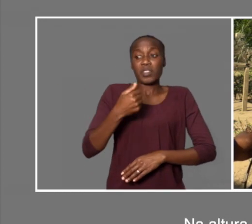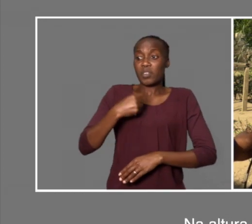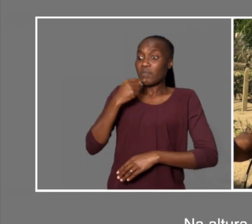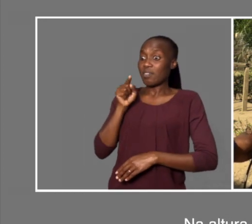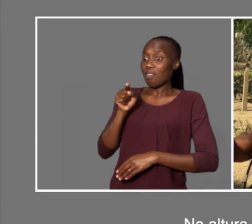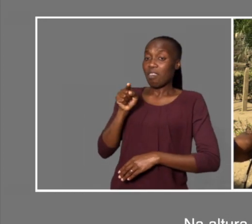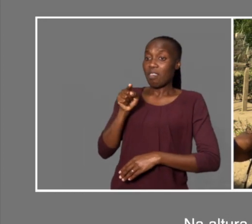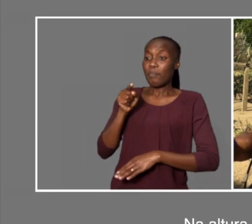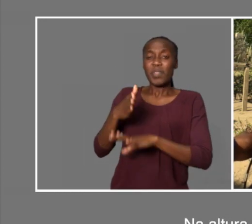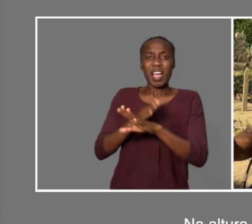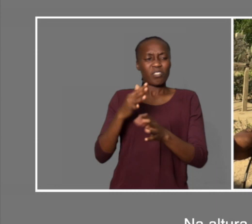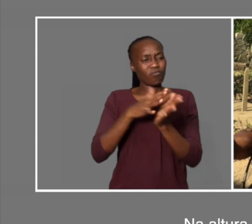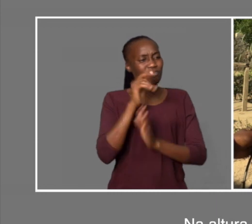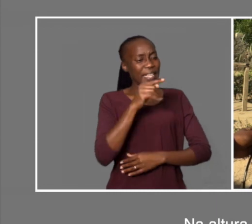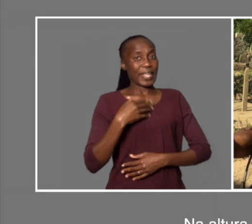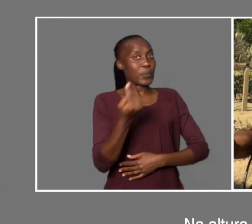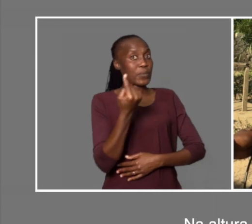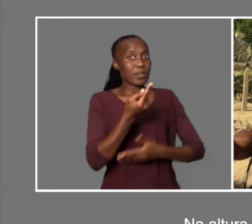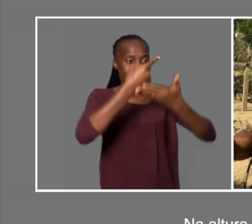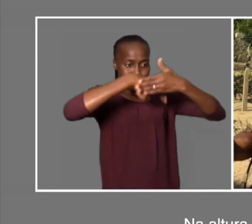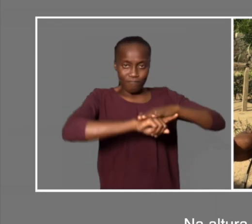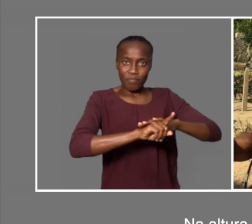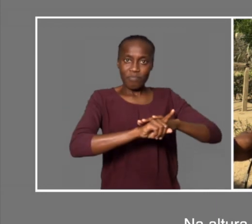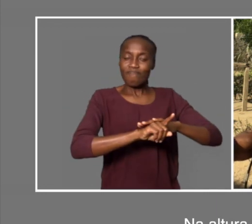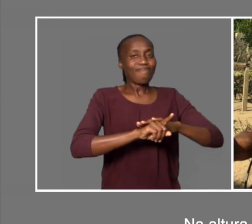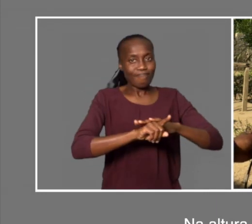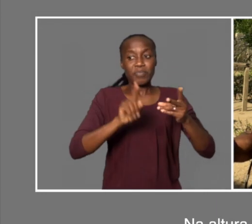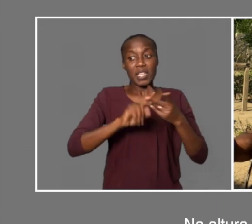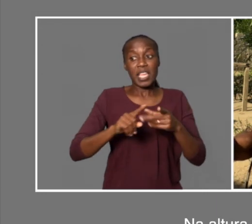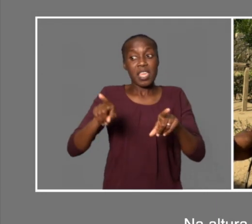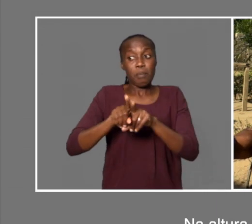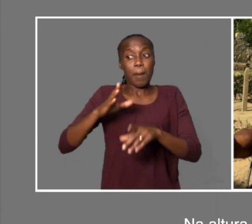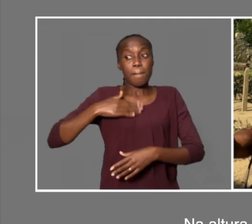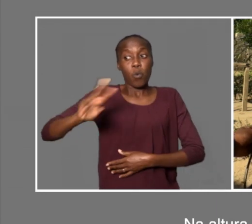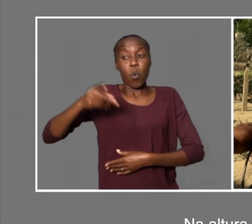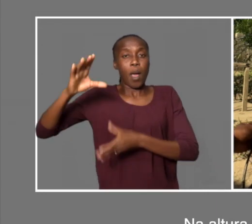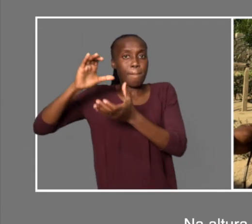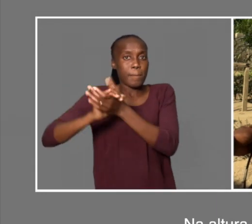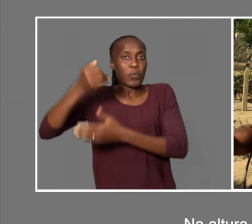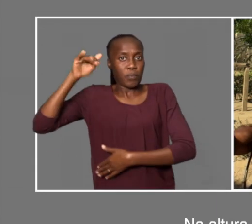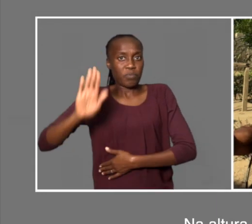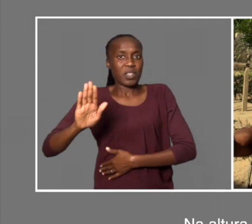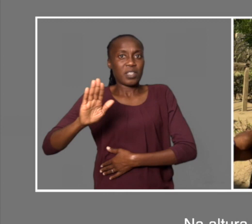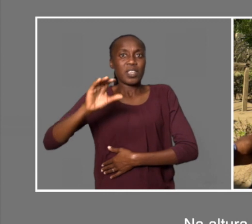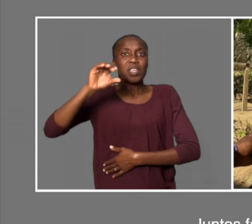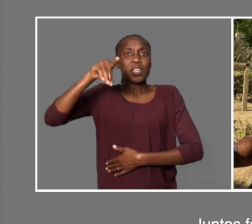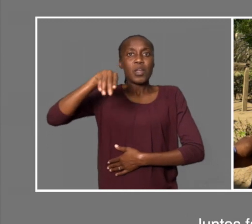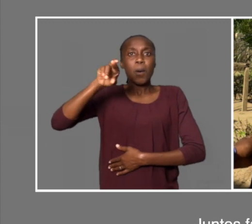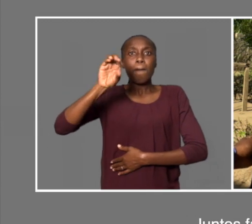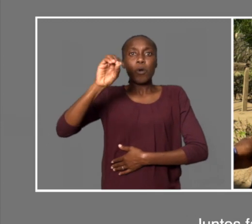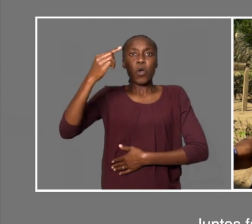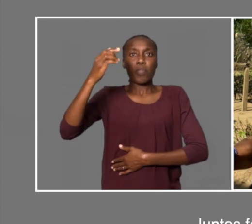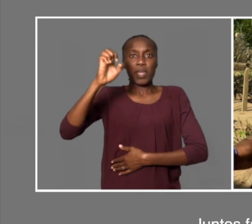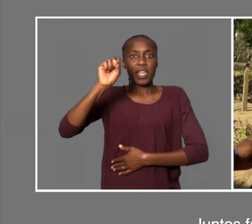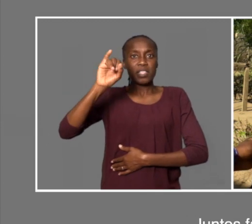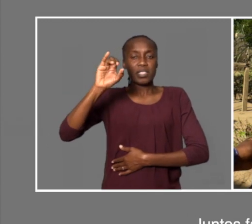Vou também entrar em contato com um amigo meu, que é protoprotésico, ok? E,